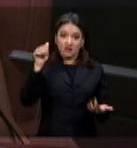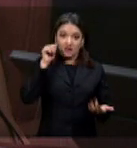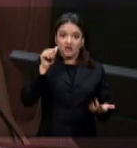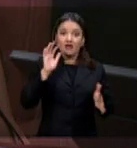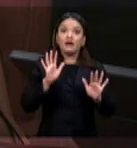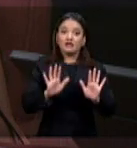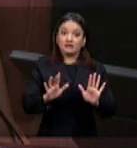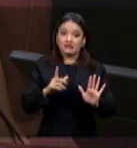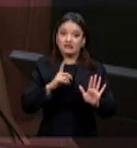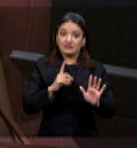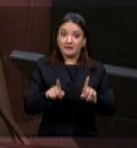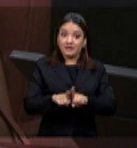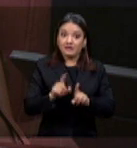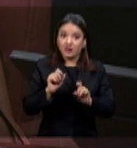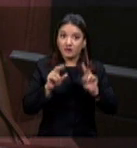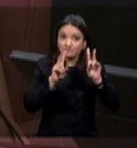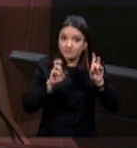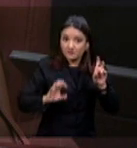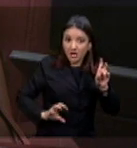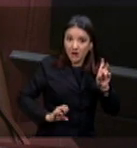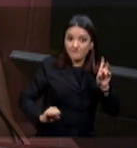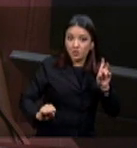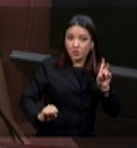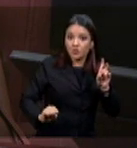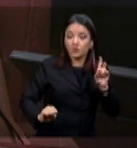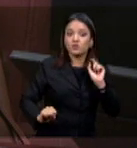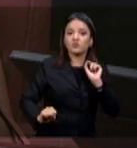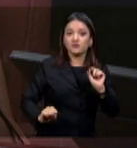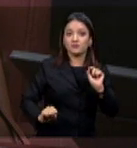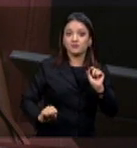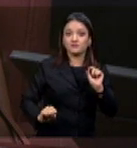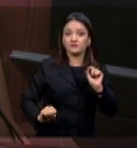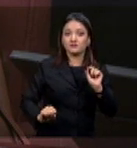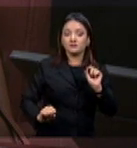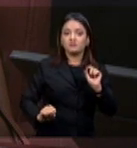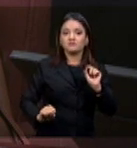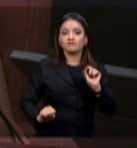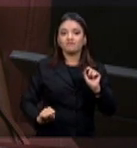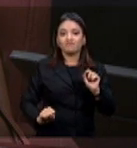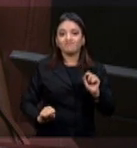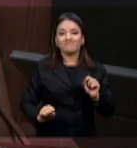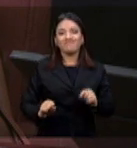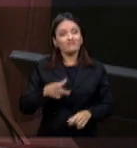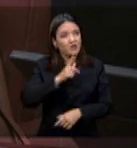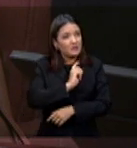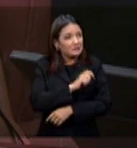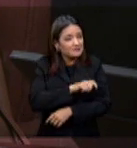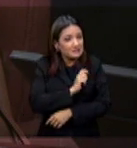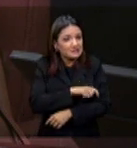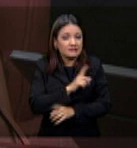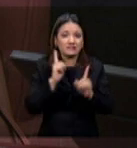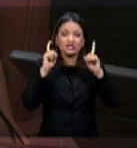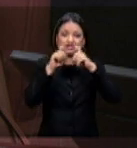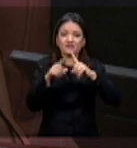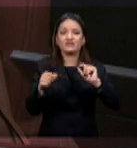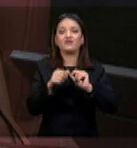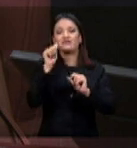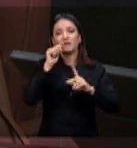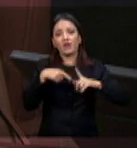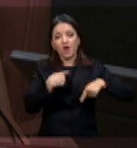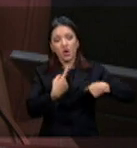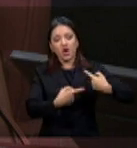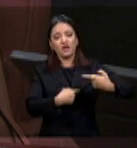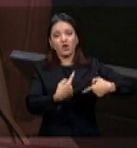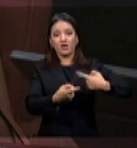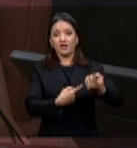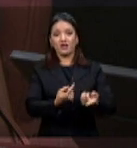mulheres. Quem fala é a jornalista Ana Paula Araújo. Há uma crueldade em ficar enrolando a mulher que